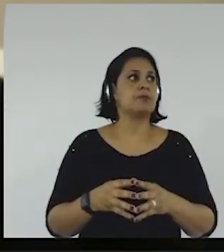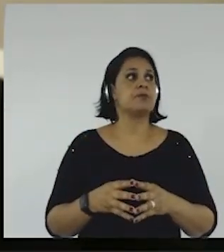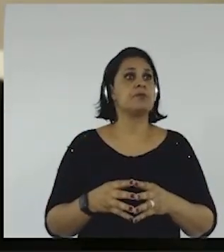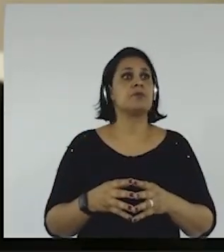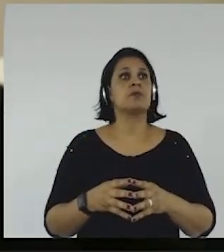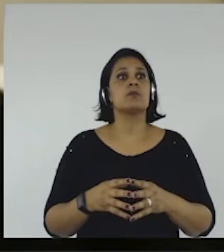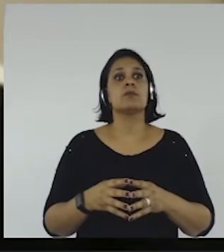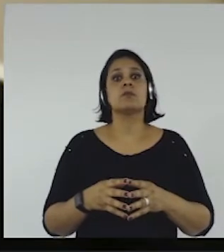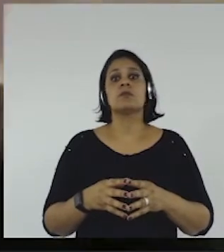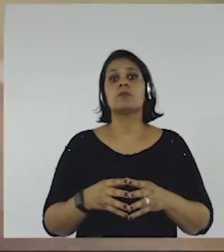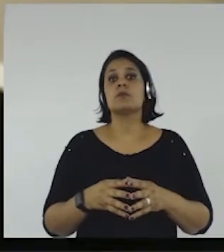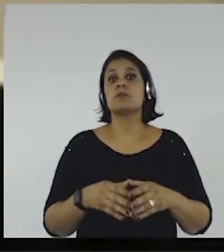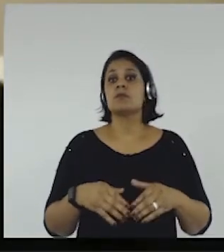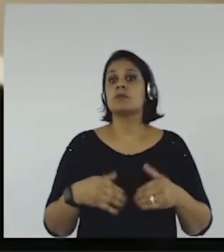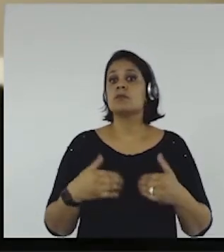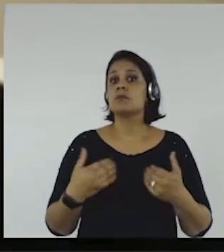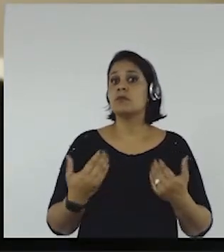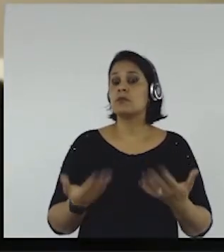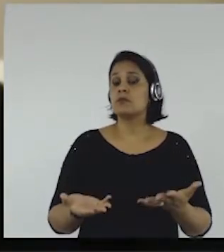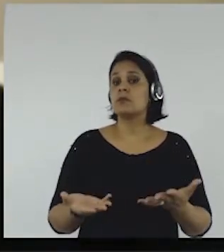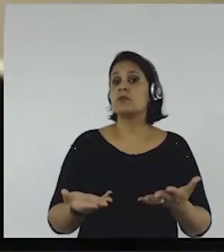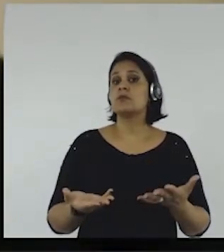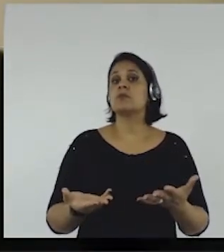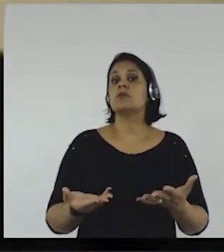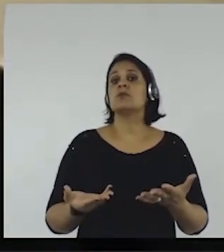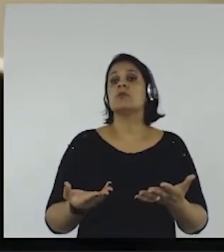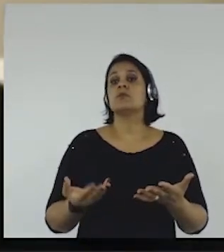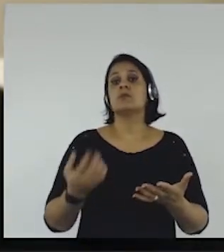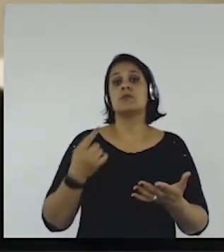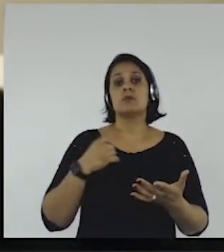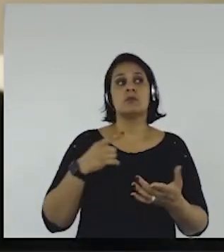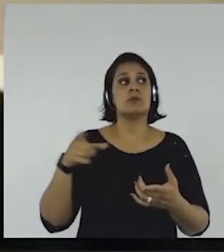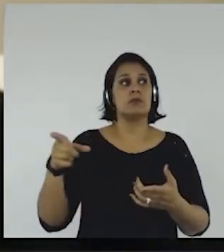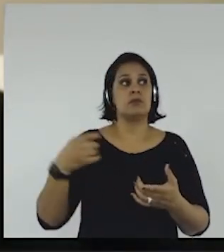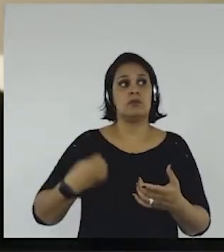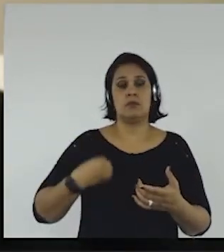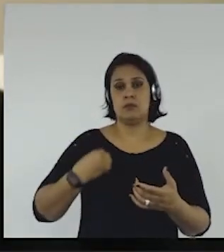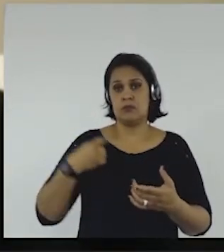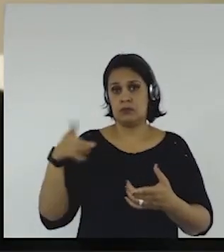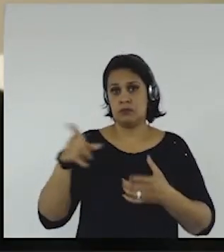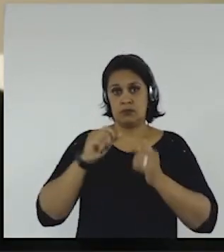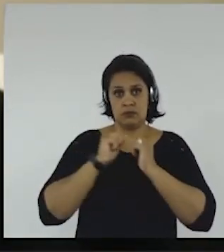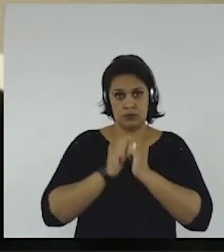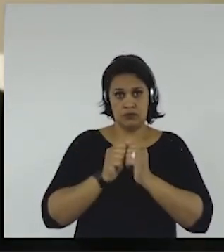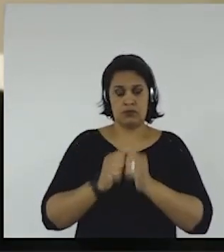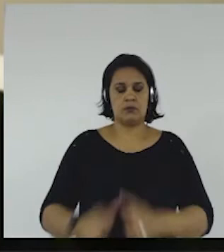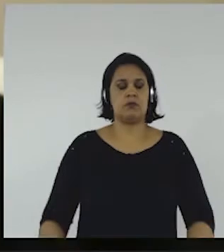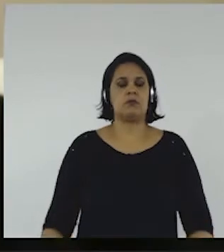Direito, e que, portanto, estavam lá presentes como professores.